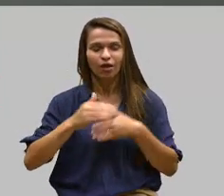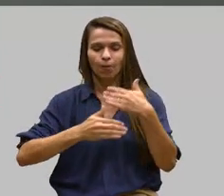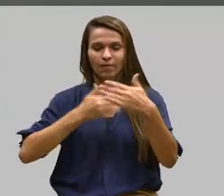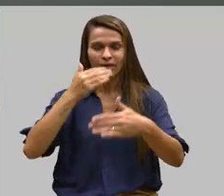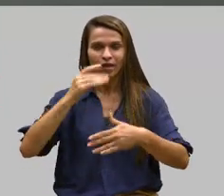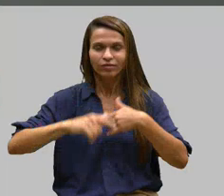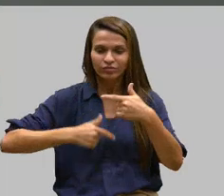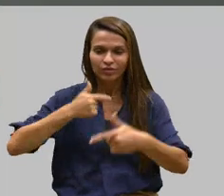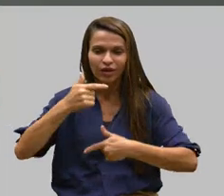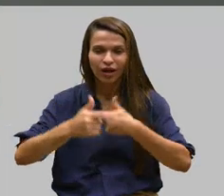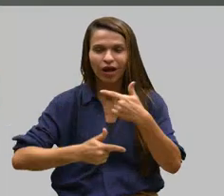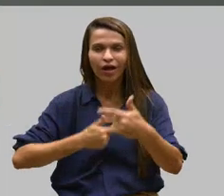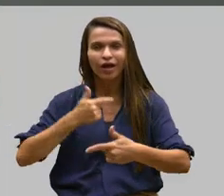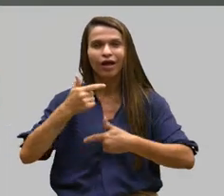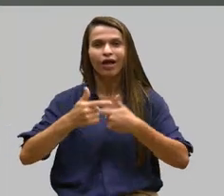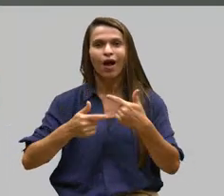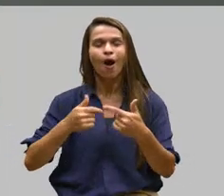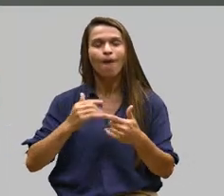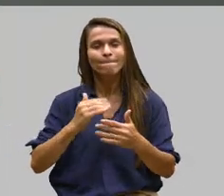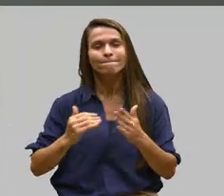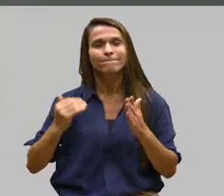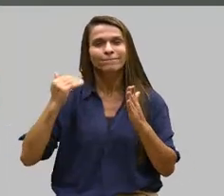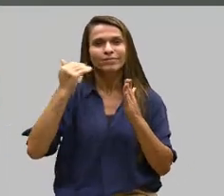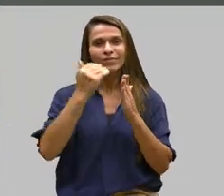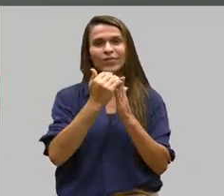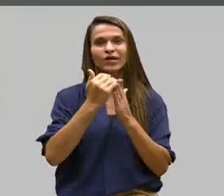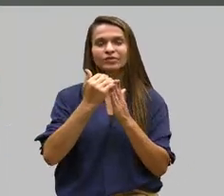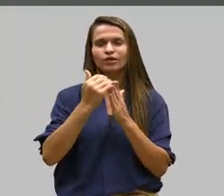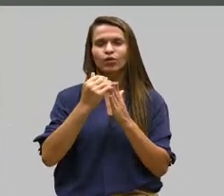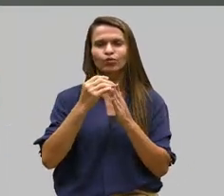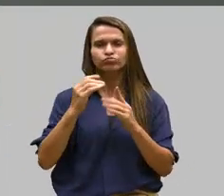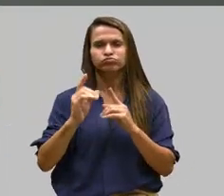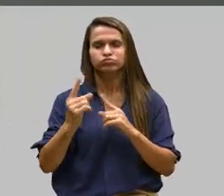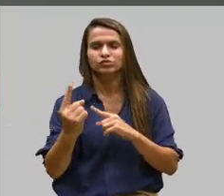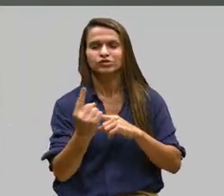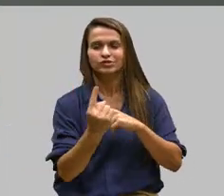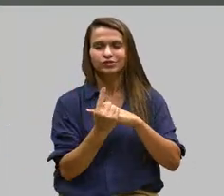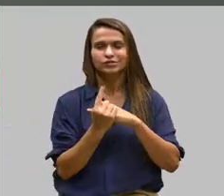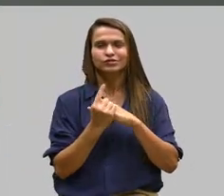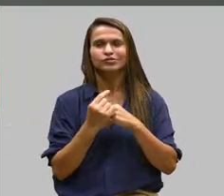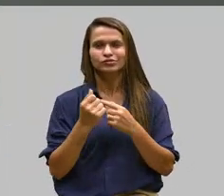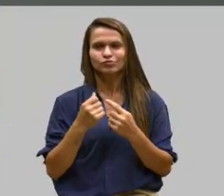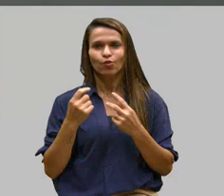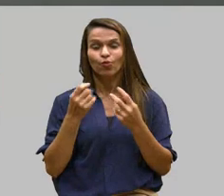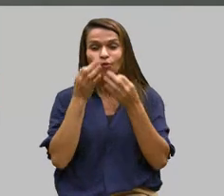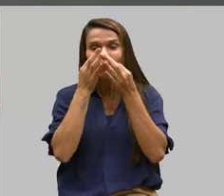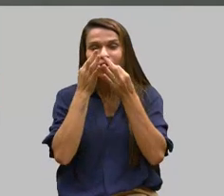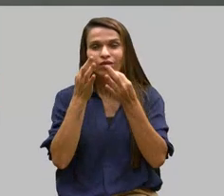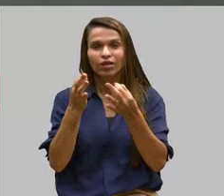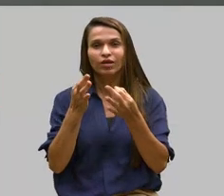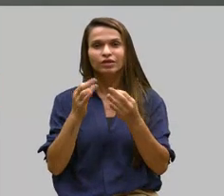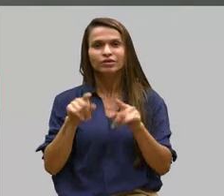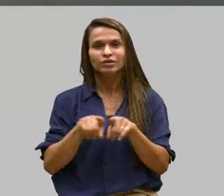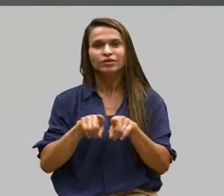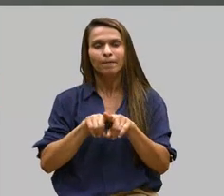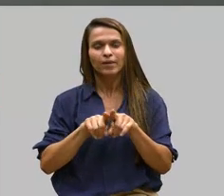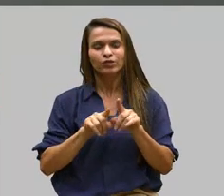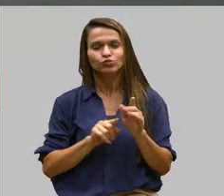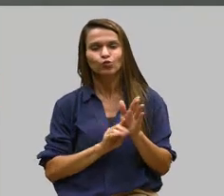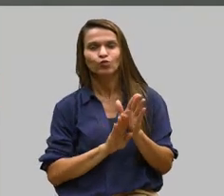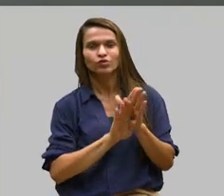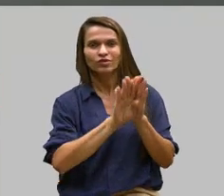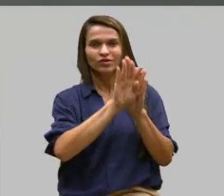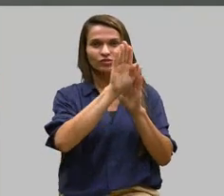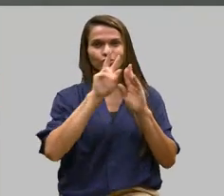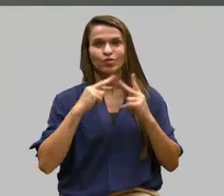aumenta as perspectivas aumenta a escuta do cliente e aumenta principalmente o nível de humanidade eu acho que a gente vê o mundo para